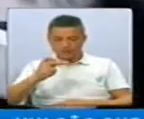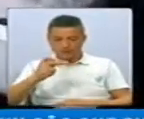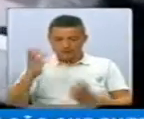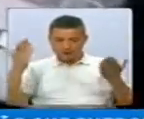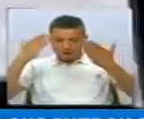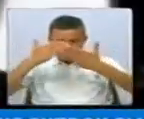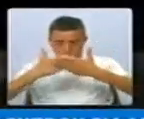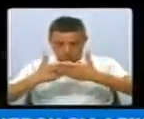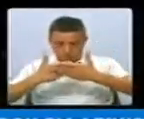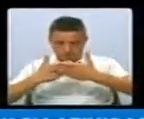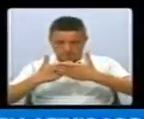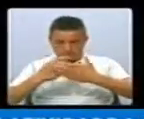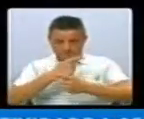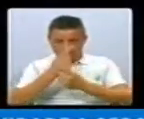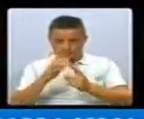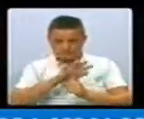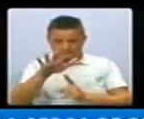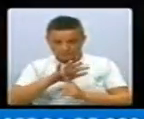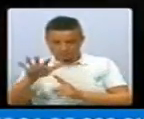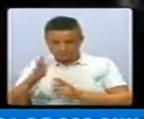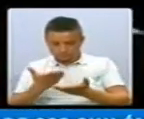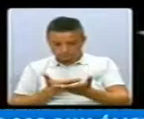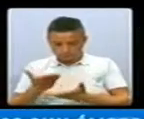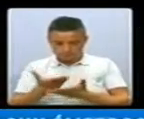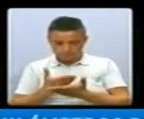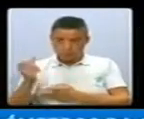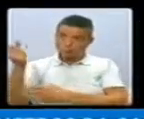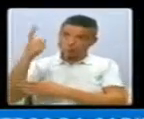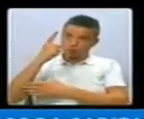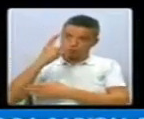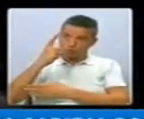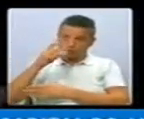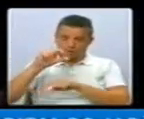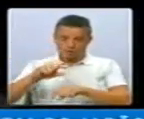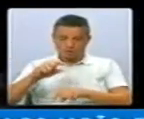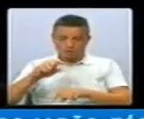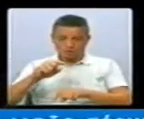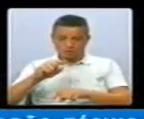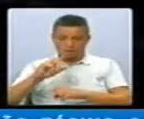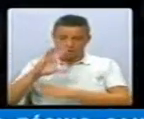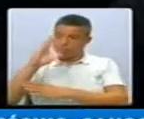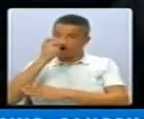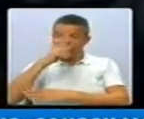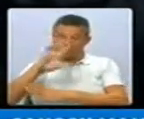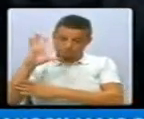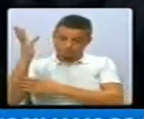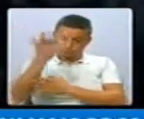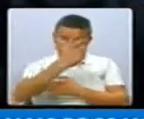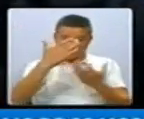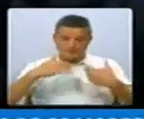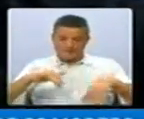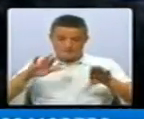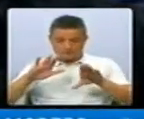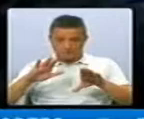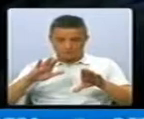noite e resultam da influência da interação entre a radiação solar e a nossa própria atmosfera. Durante